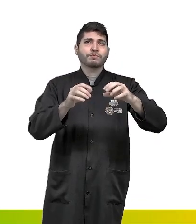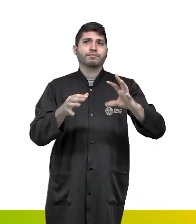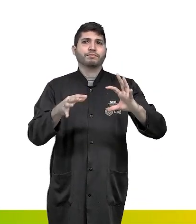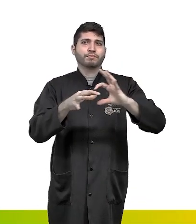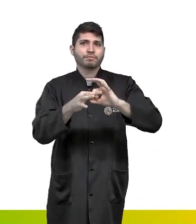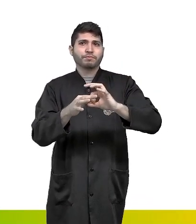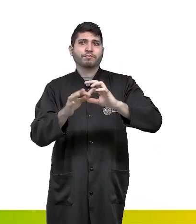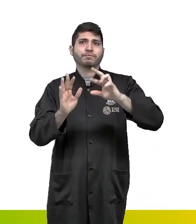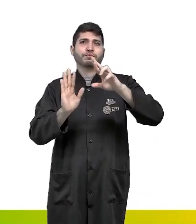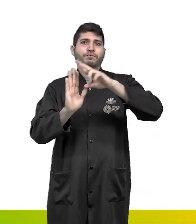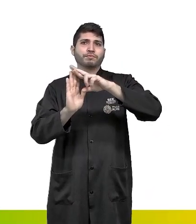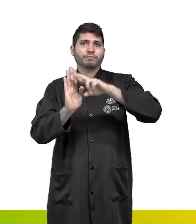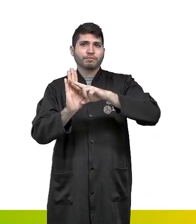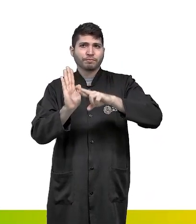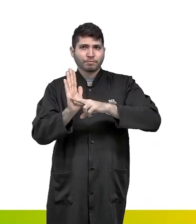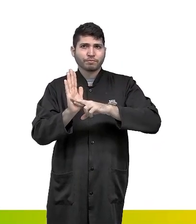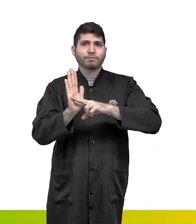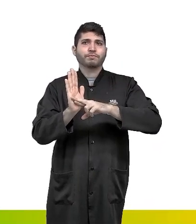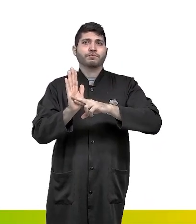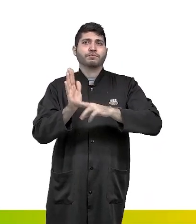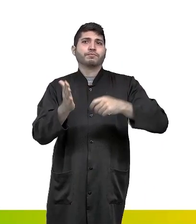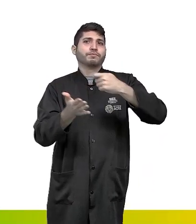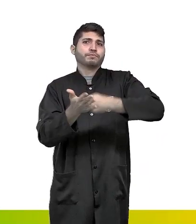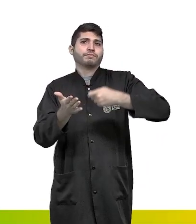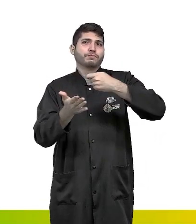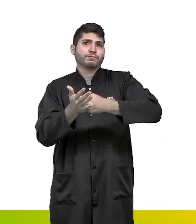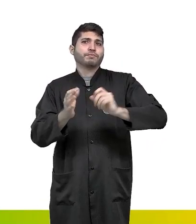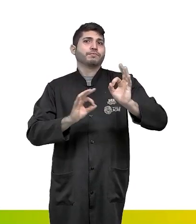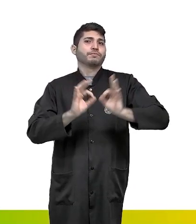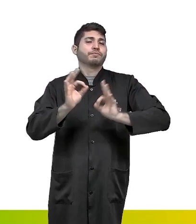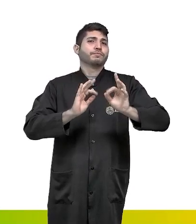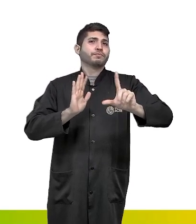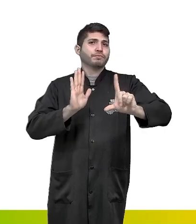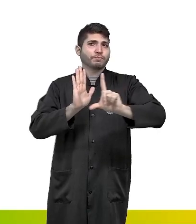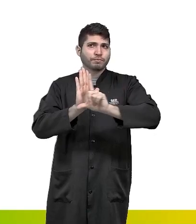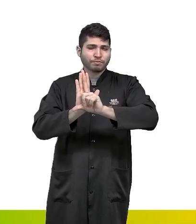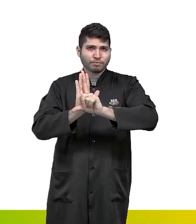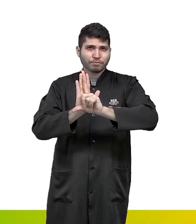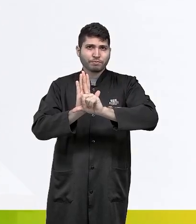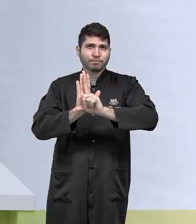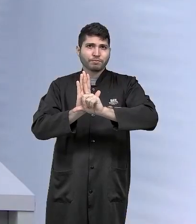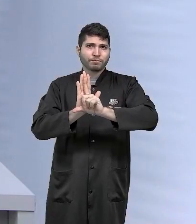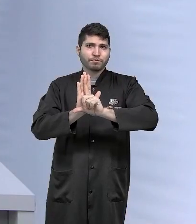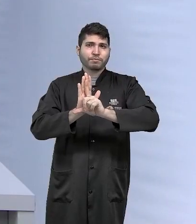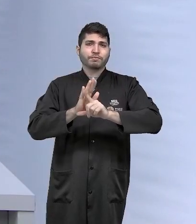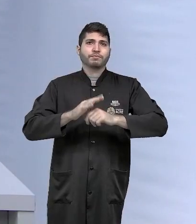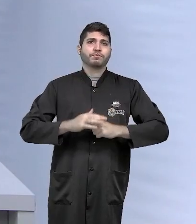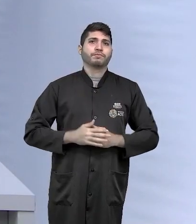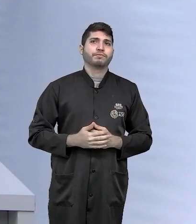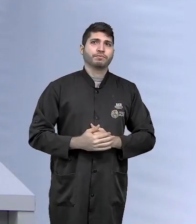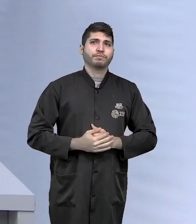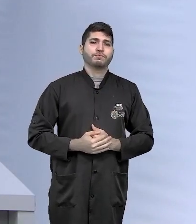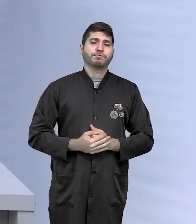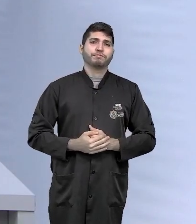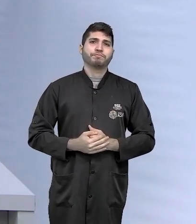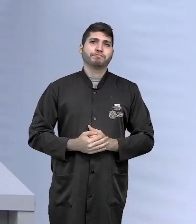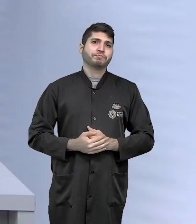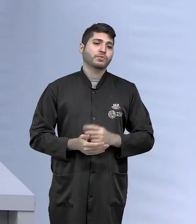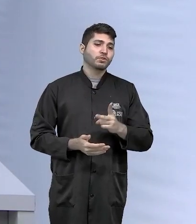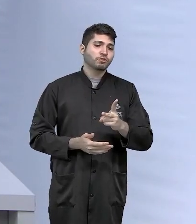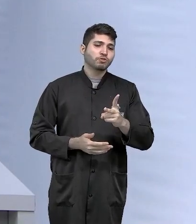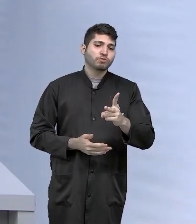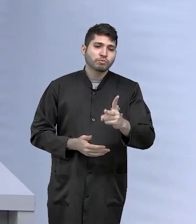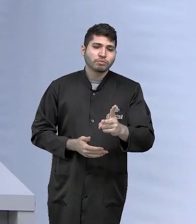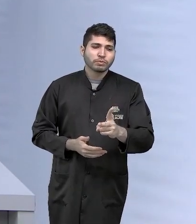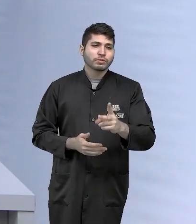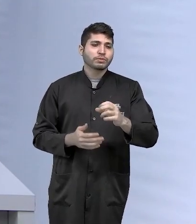lei. Então, agora eu tenho uma lei para regular a posse da terra. Mas quem continua tendo